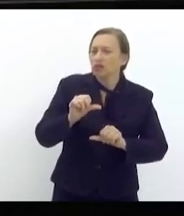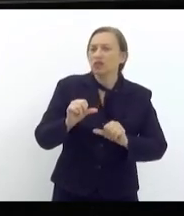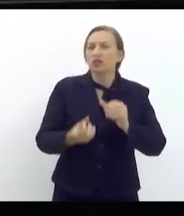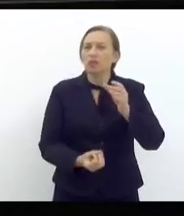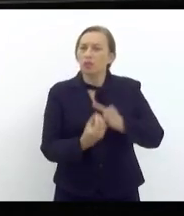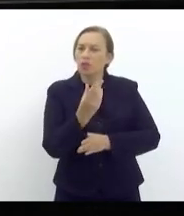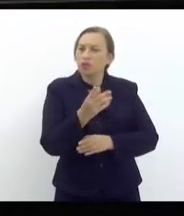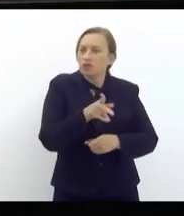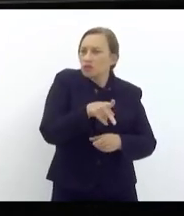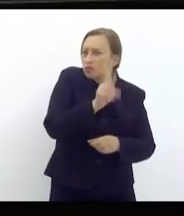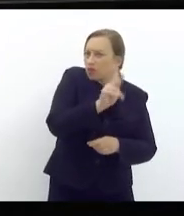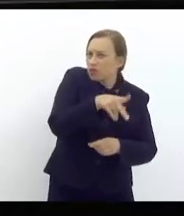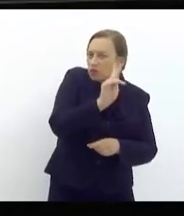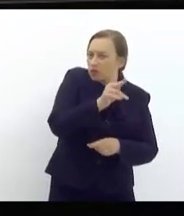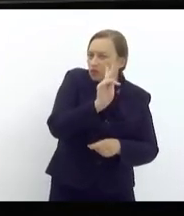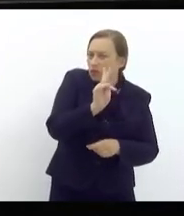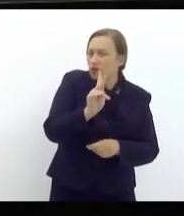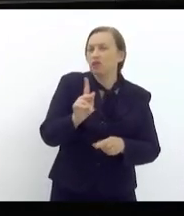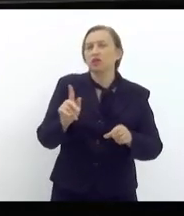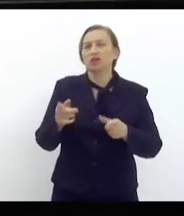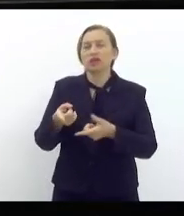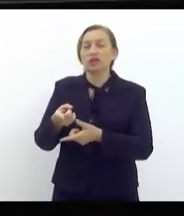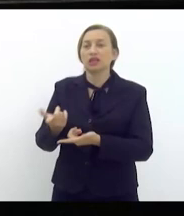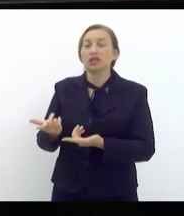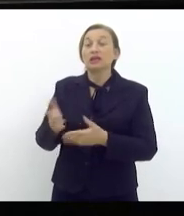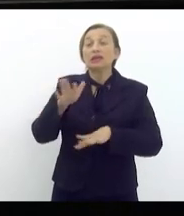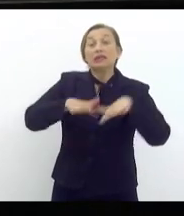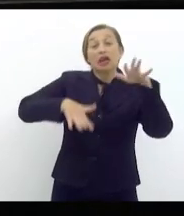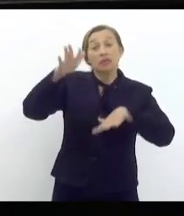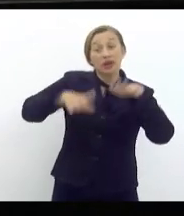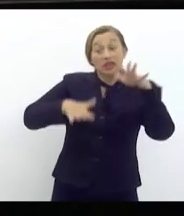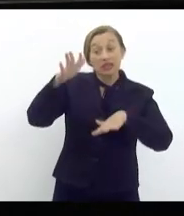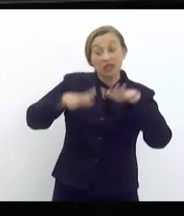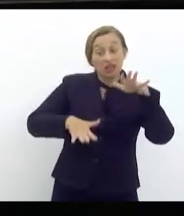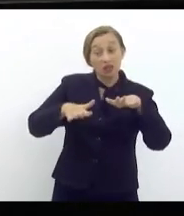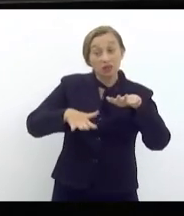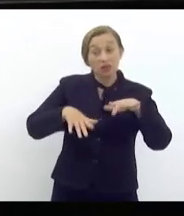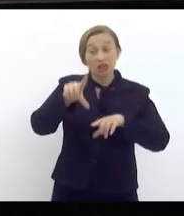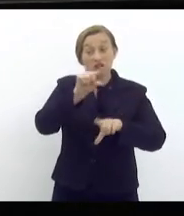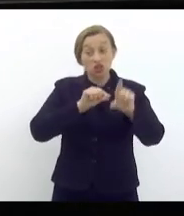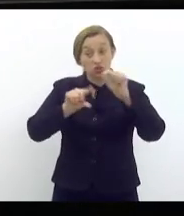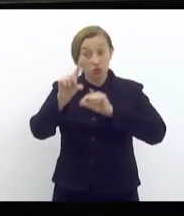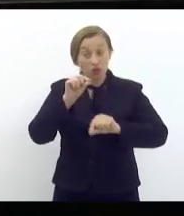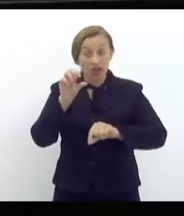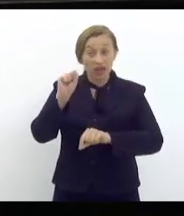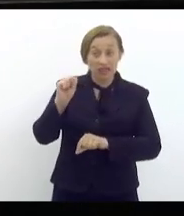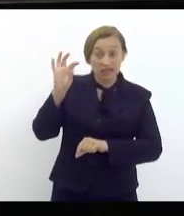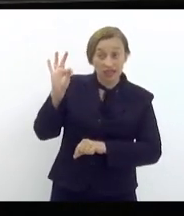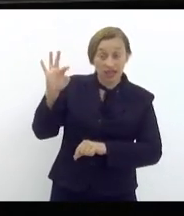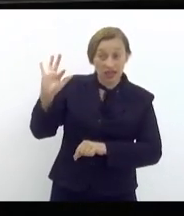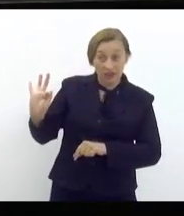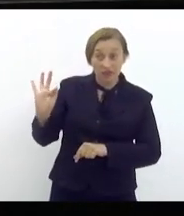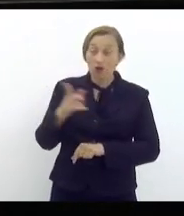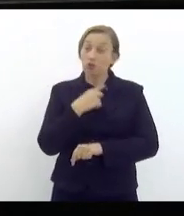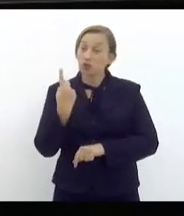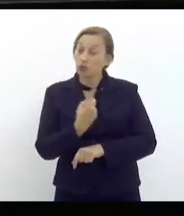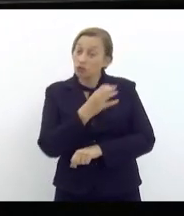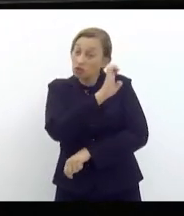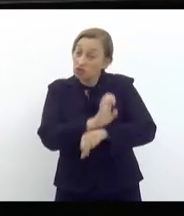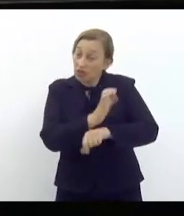petróleo. e, a depender da decisão do STF, o nosso Estado terá perdas